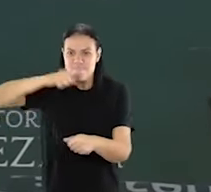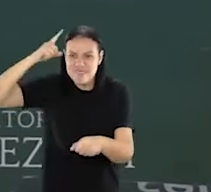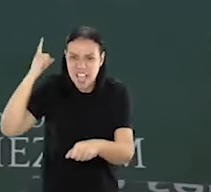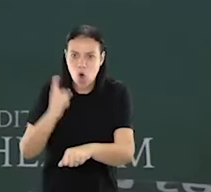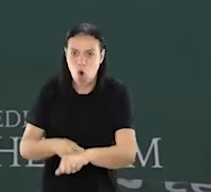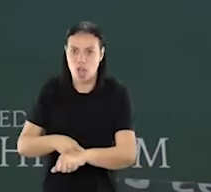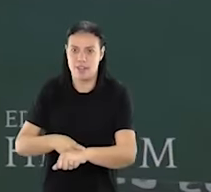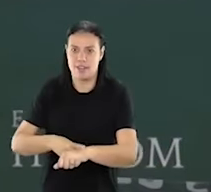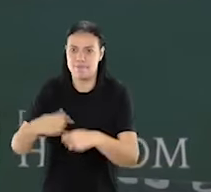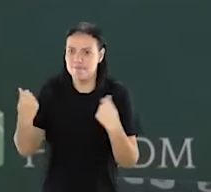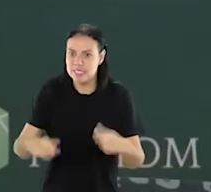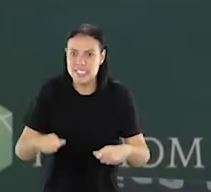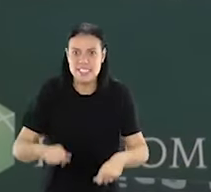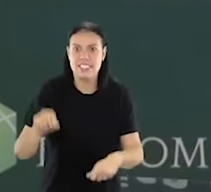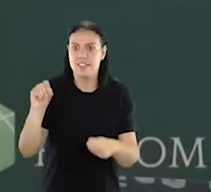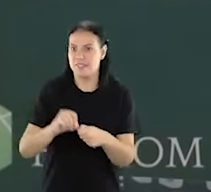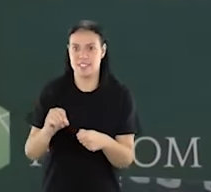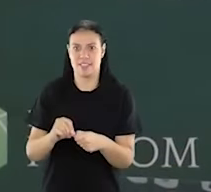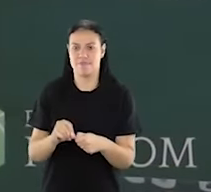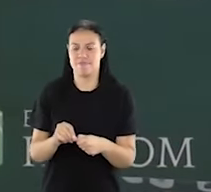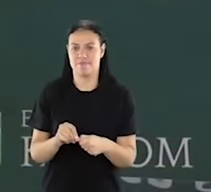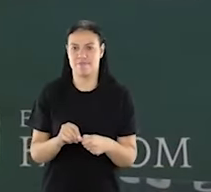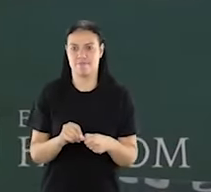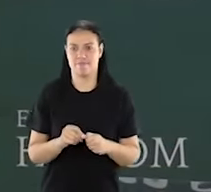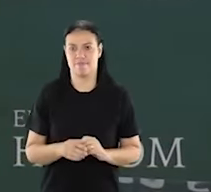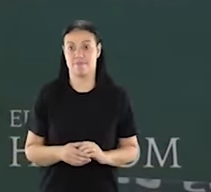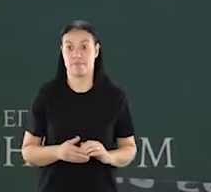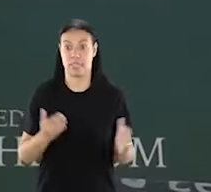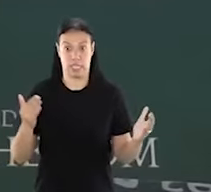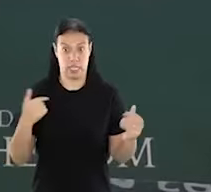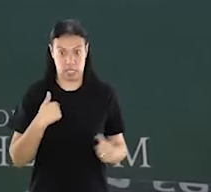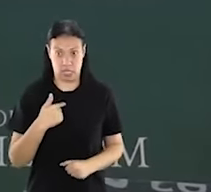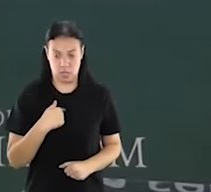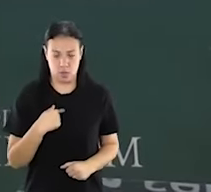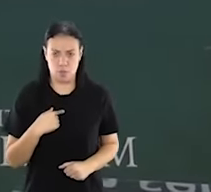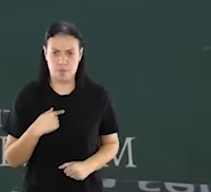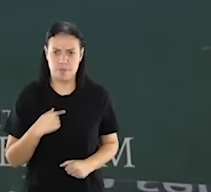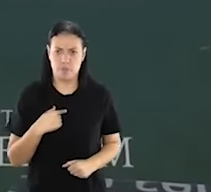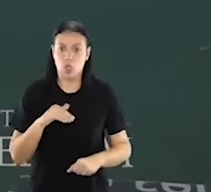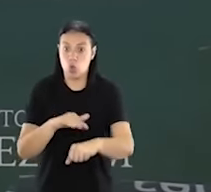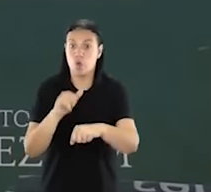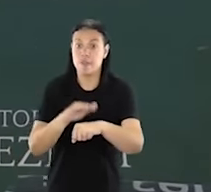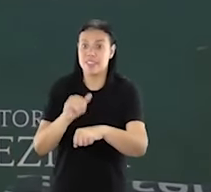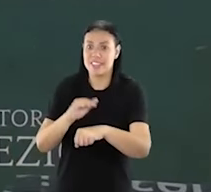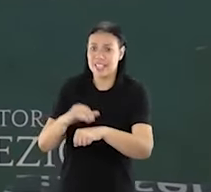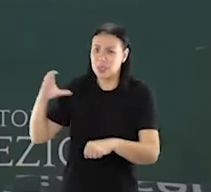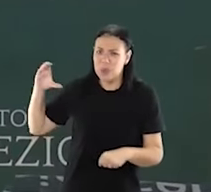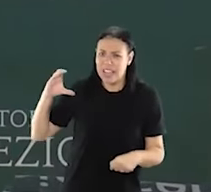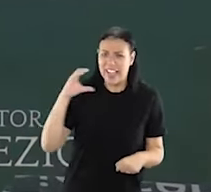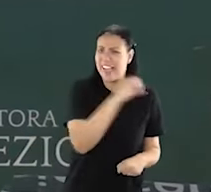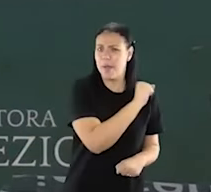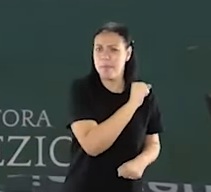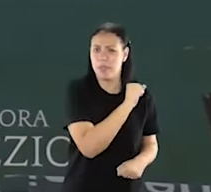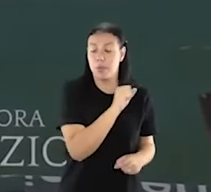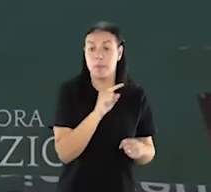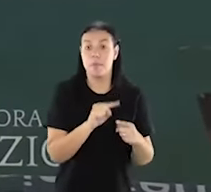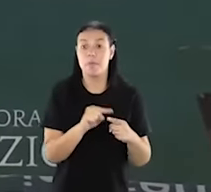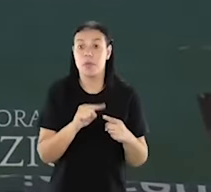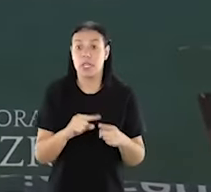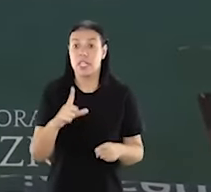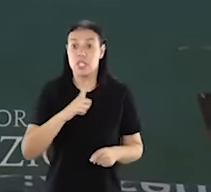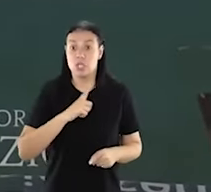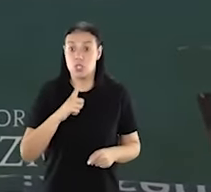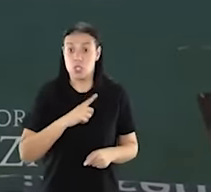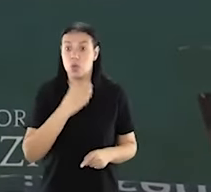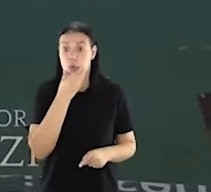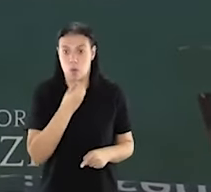Pastor Erival, um dia eu fui chamado às pressas, estava no meu gabinete, porque havia um homem cuja